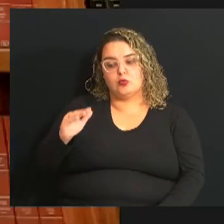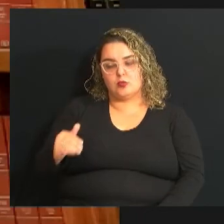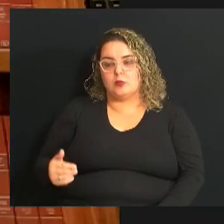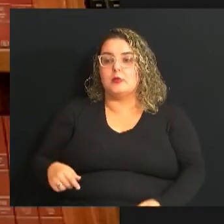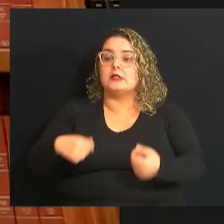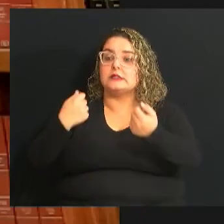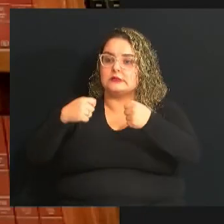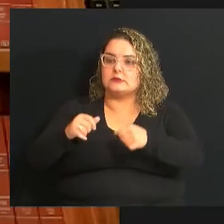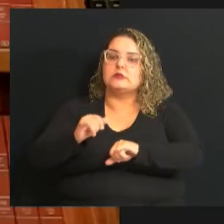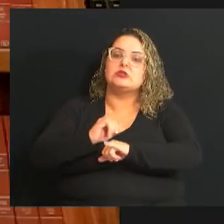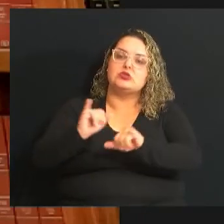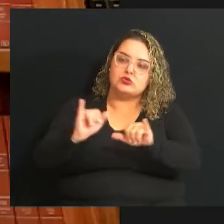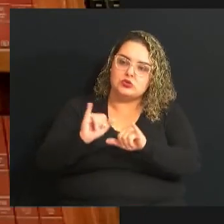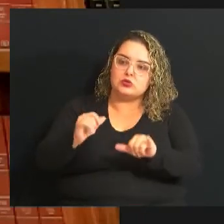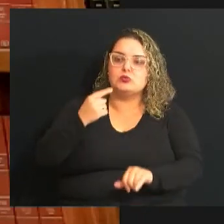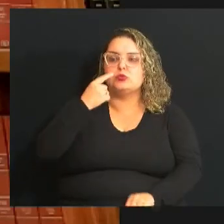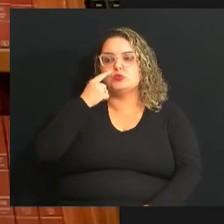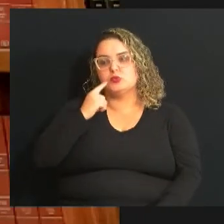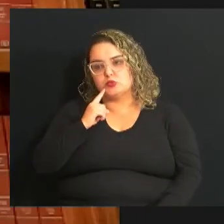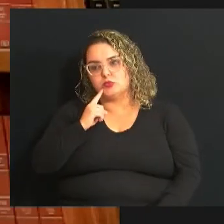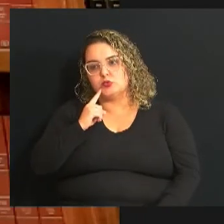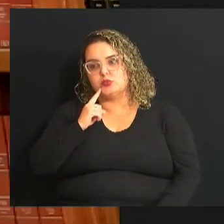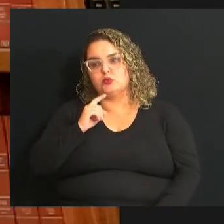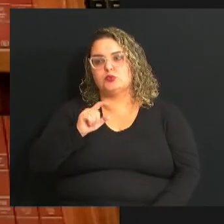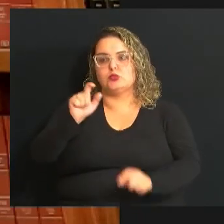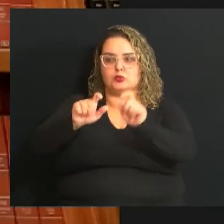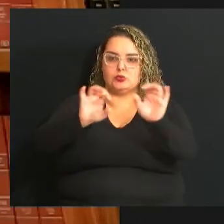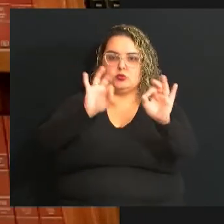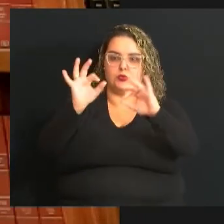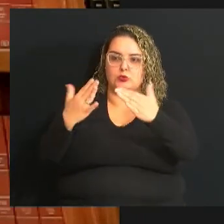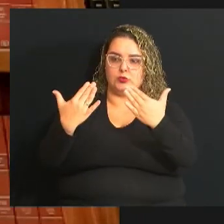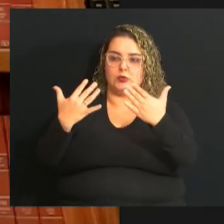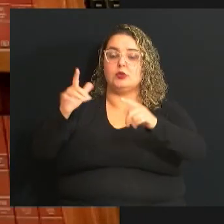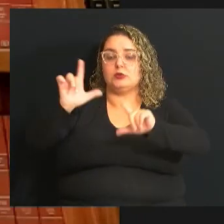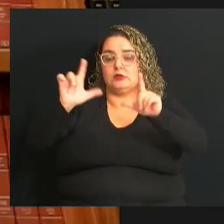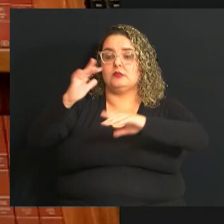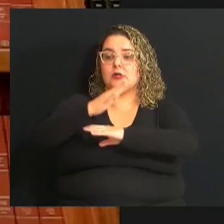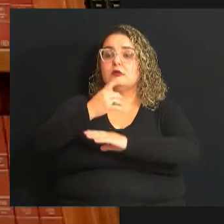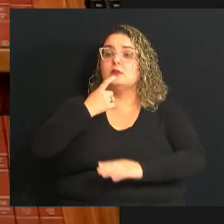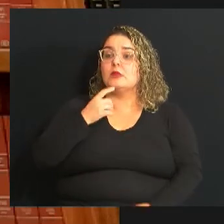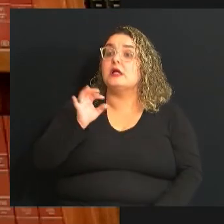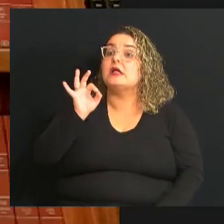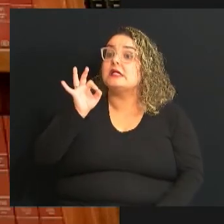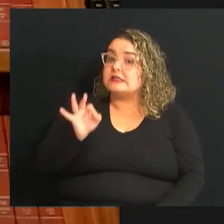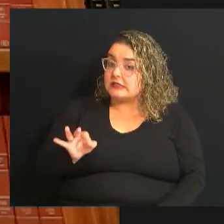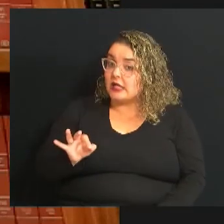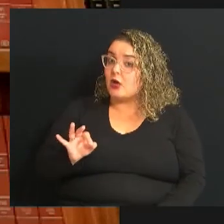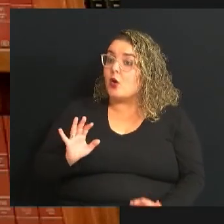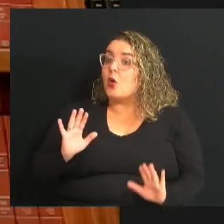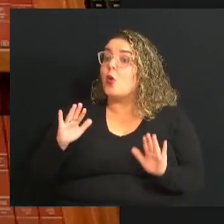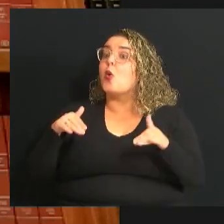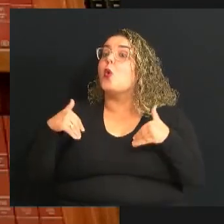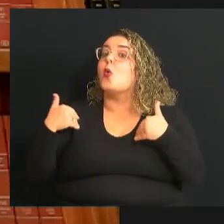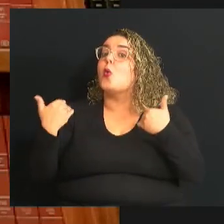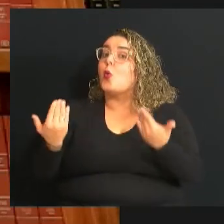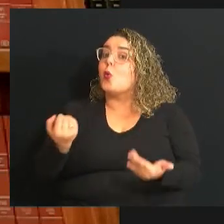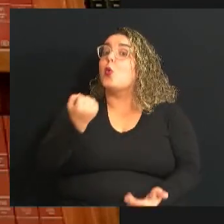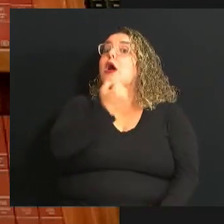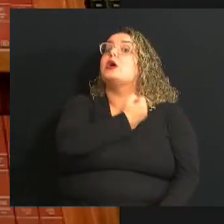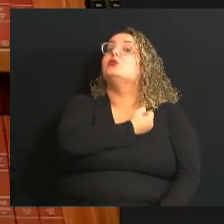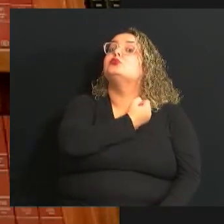de internados, 13 foram para a unidade de terapia intensiva, a UTI. E